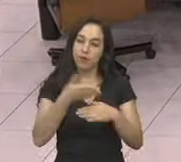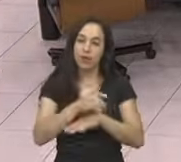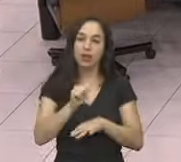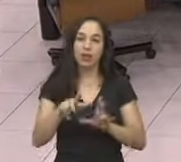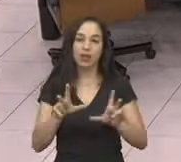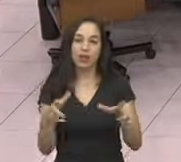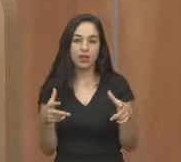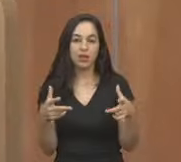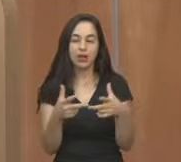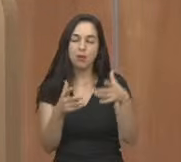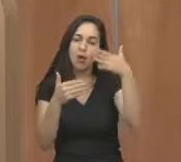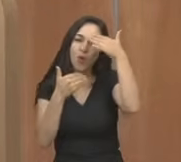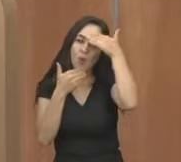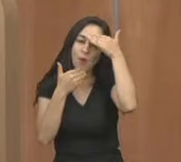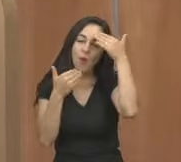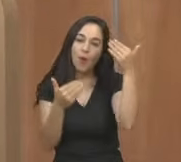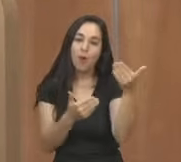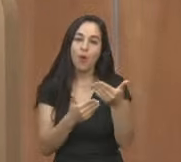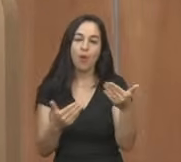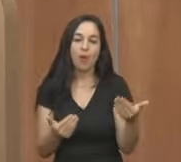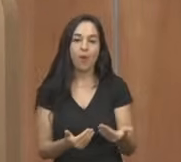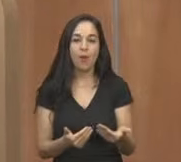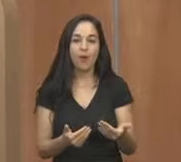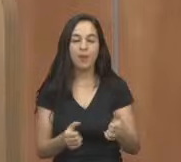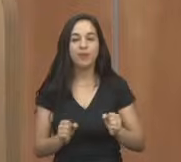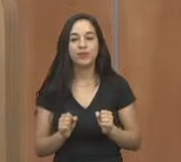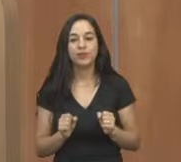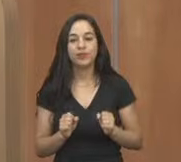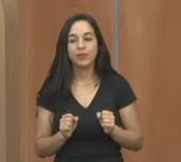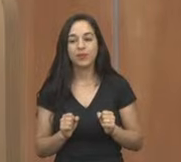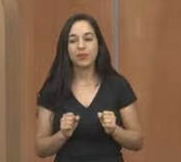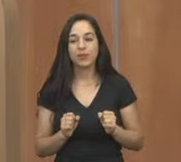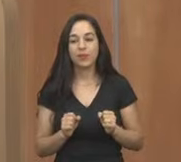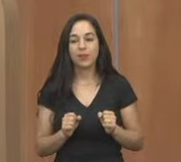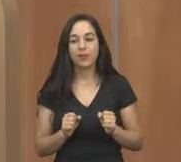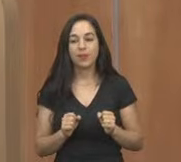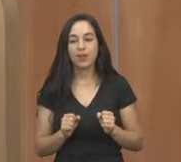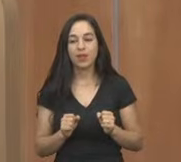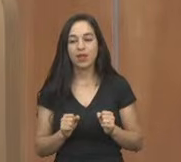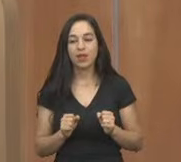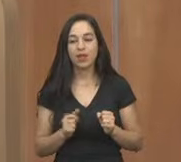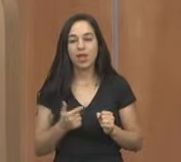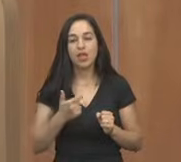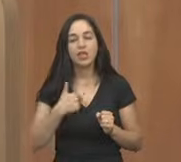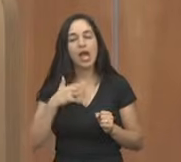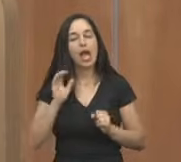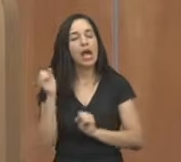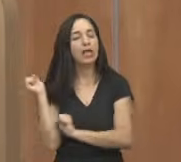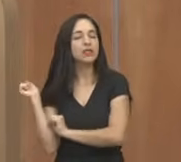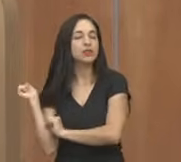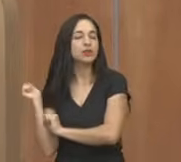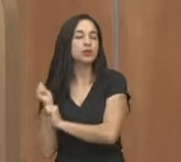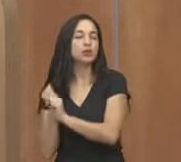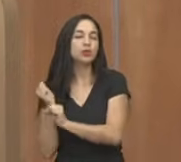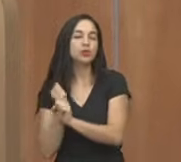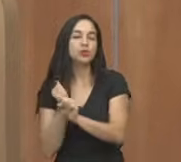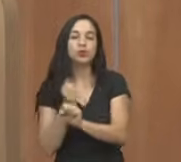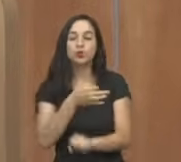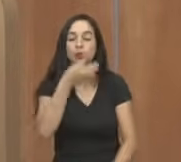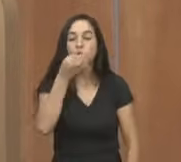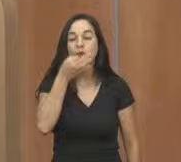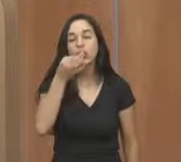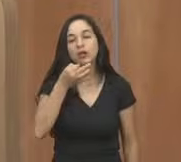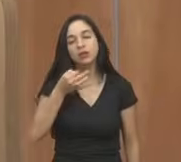Jacareí, muita honra, falar de um assunto que já me acompanha há muitos anos, que é falar sobre a